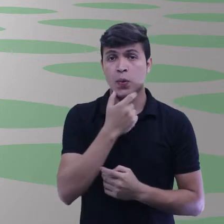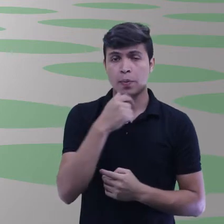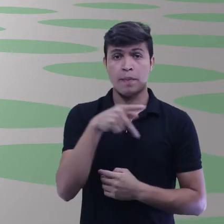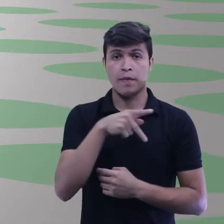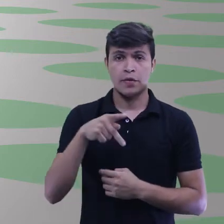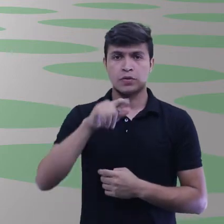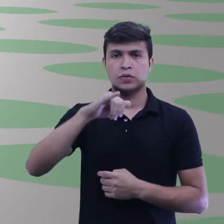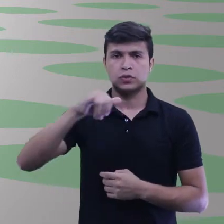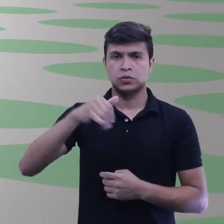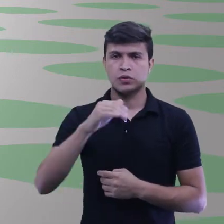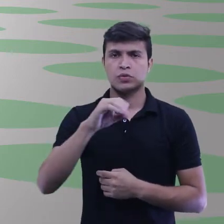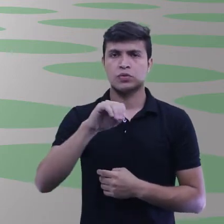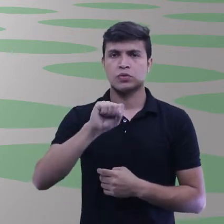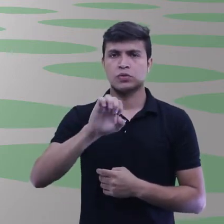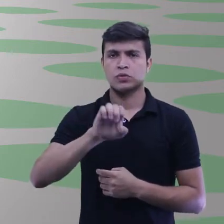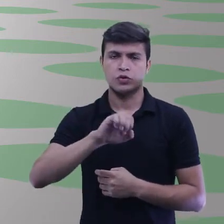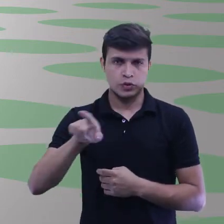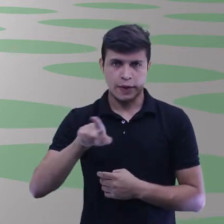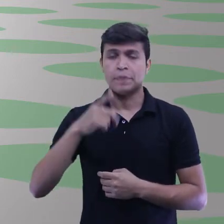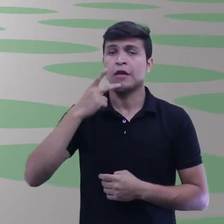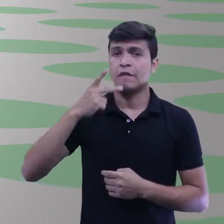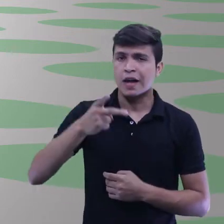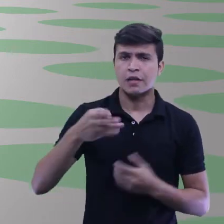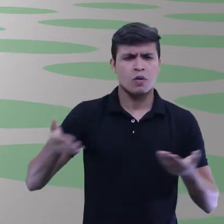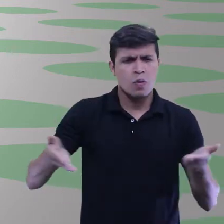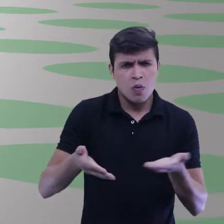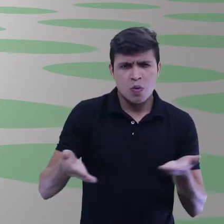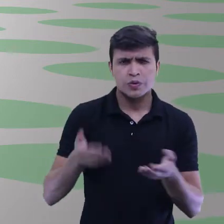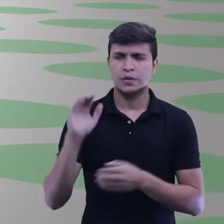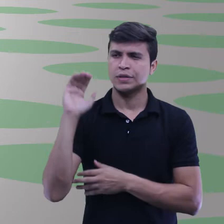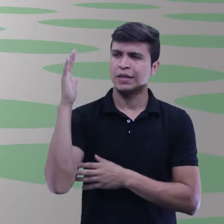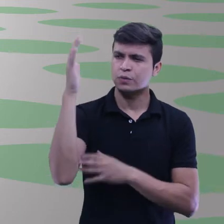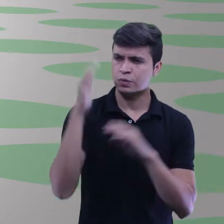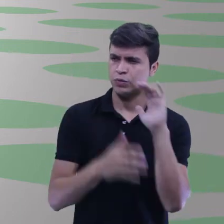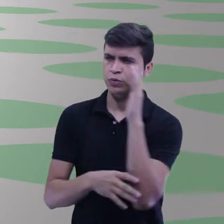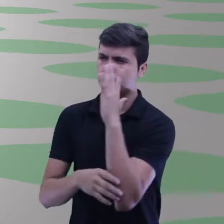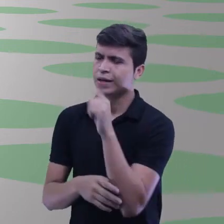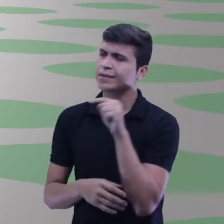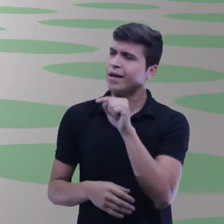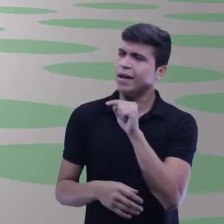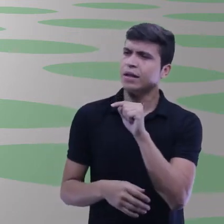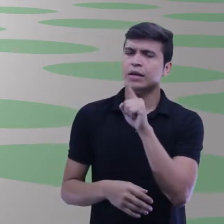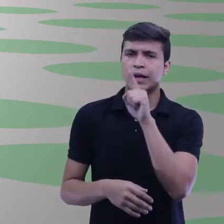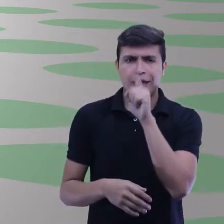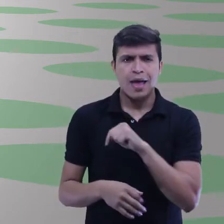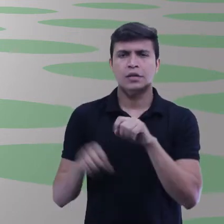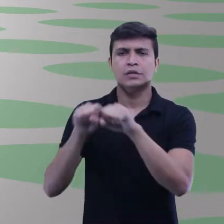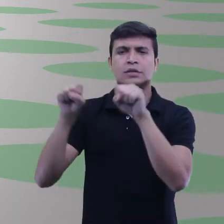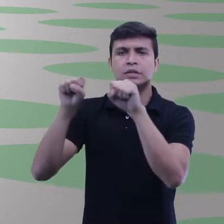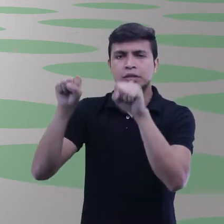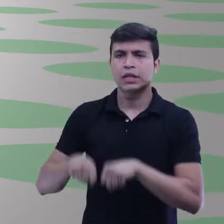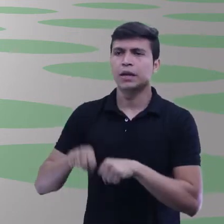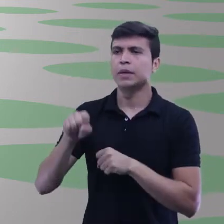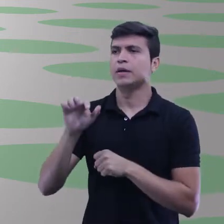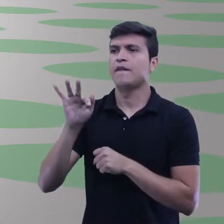William Vesentini defende que na visão atual sobre a natureza devemos considerá-la não mais essencialmente como um